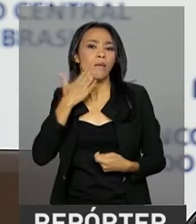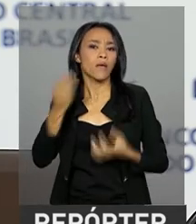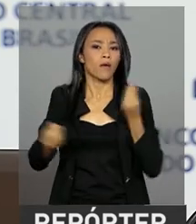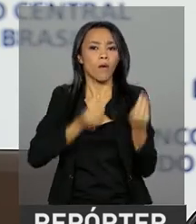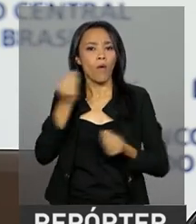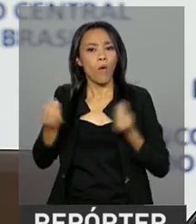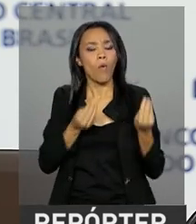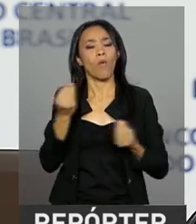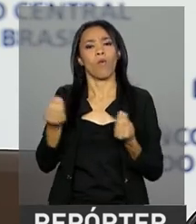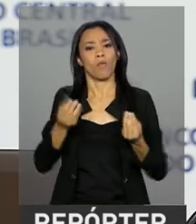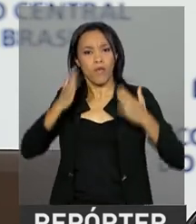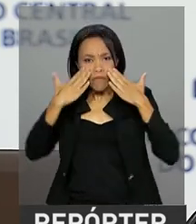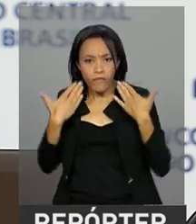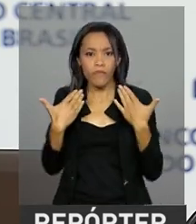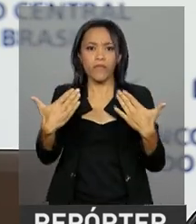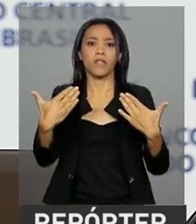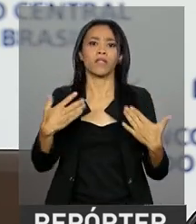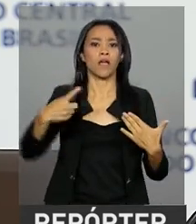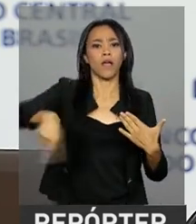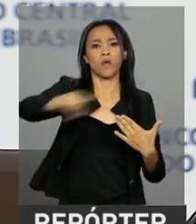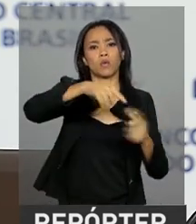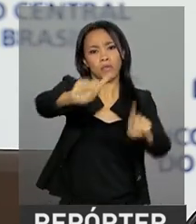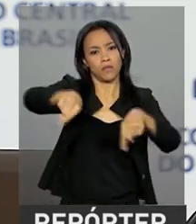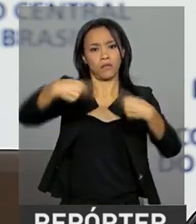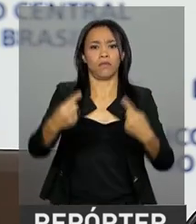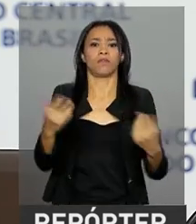ainda mais deterioradas